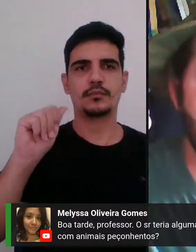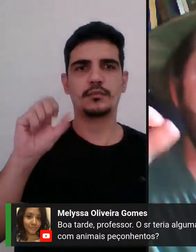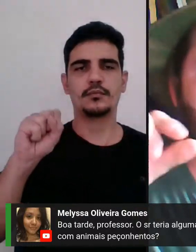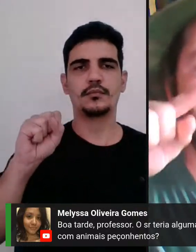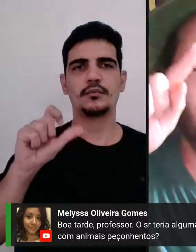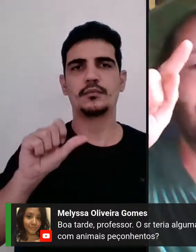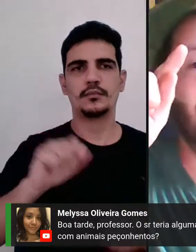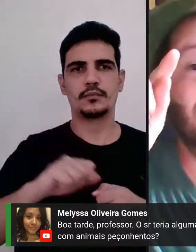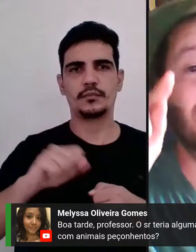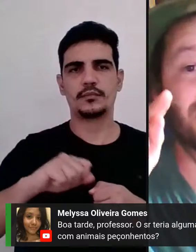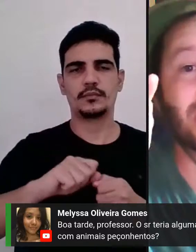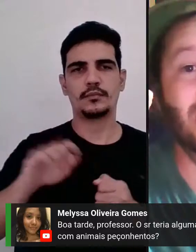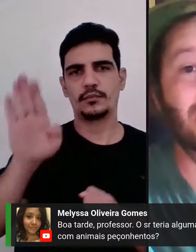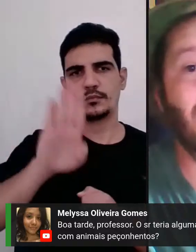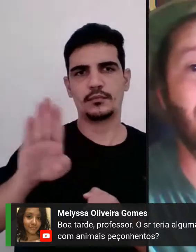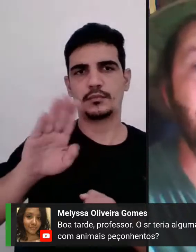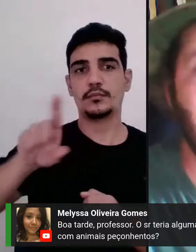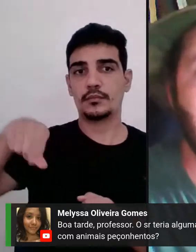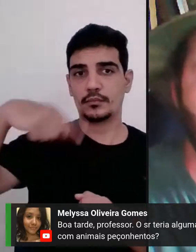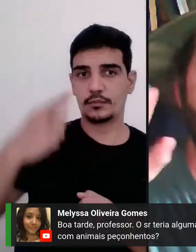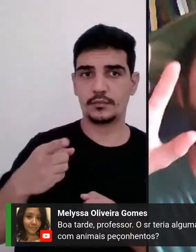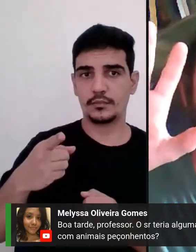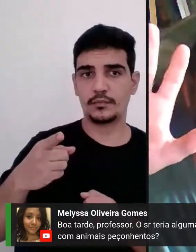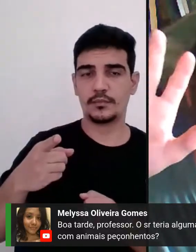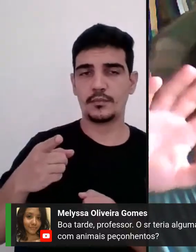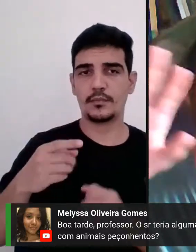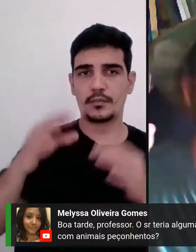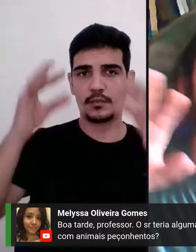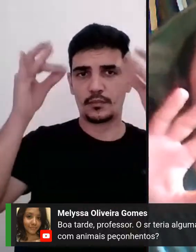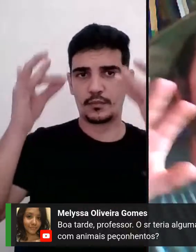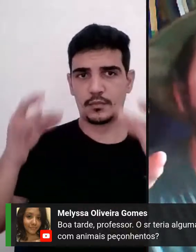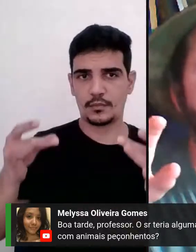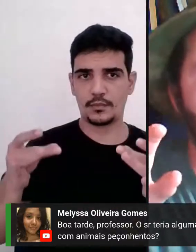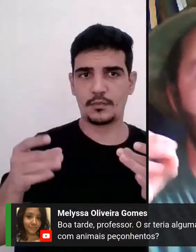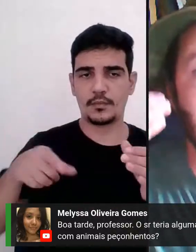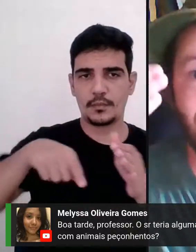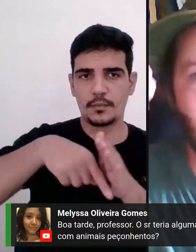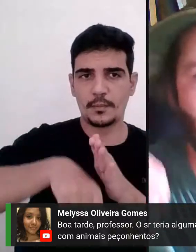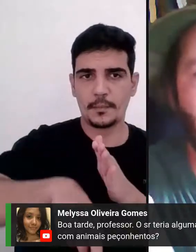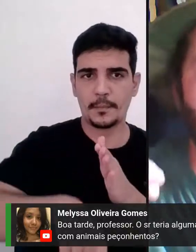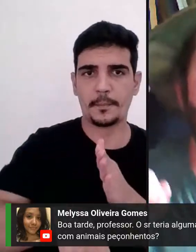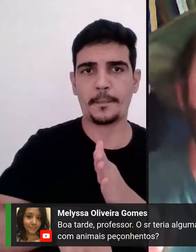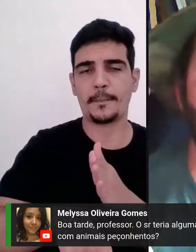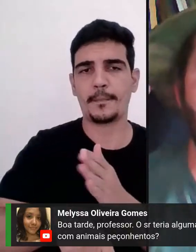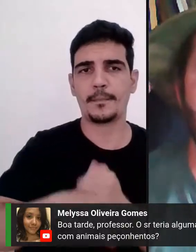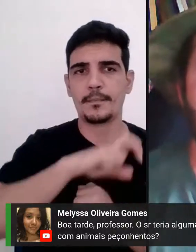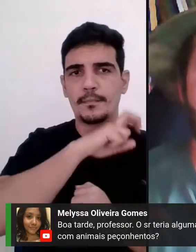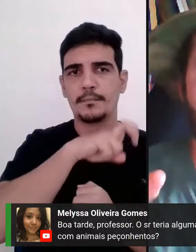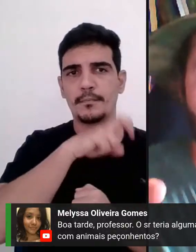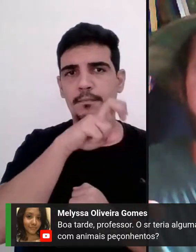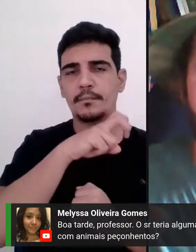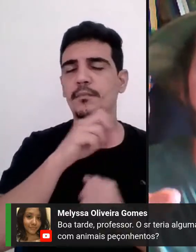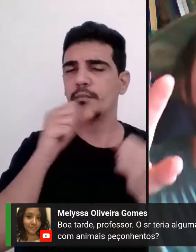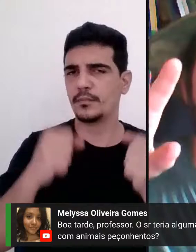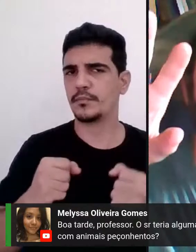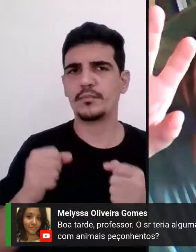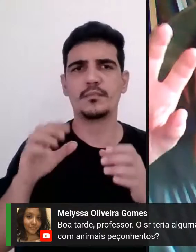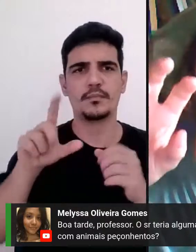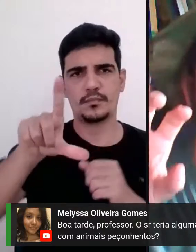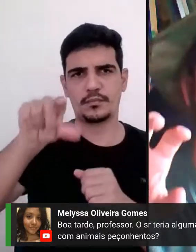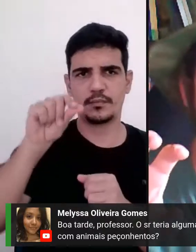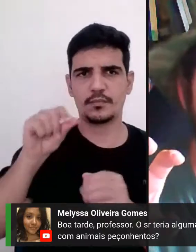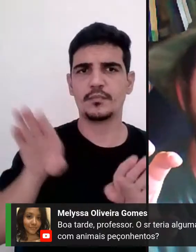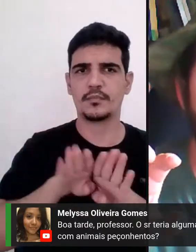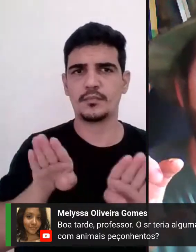biologia, depois você vai se especializar em herpeto, que é répteis, anfíbios, né, você pode escolher a área das serpentes. No caso, tem